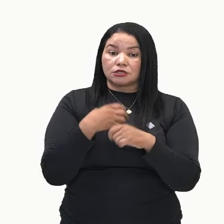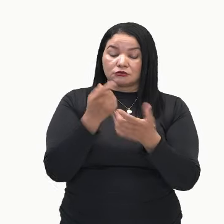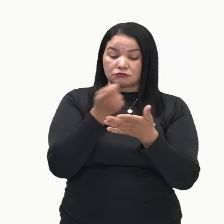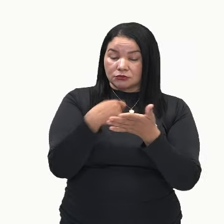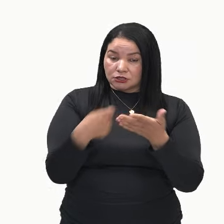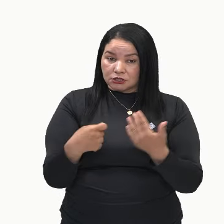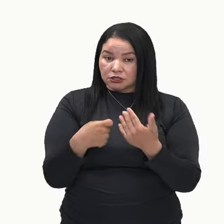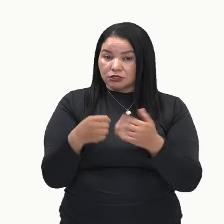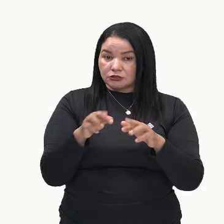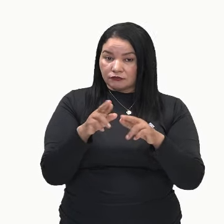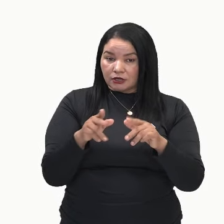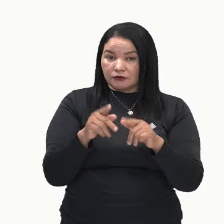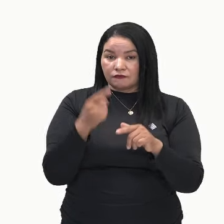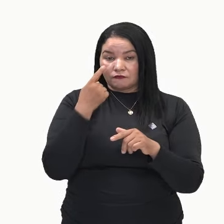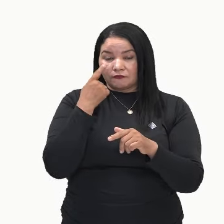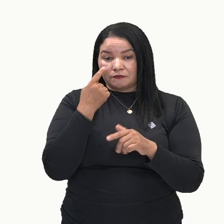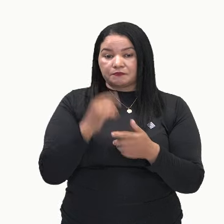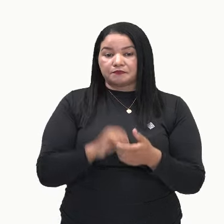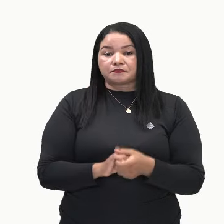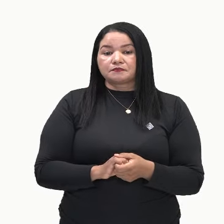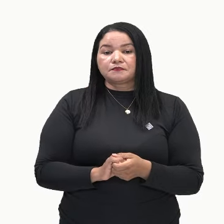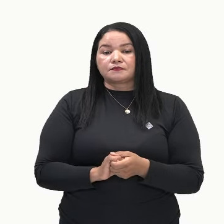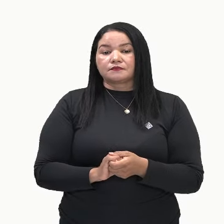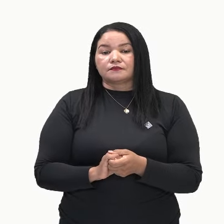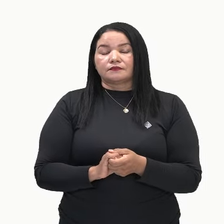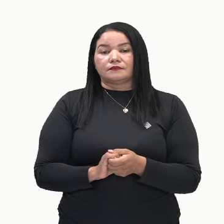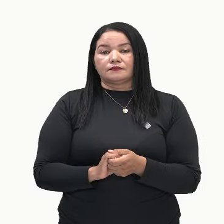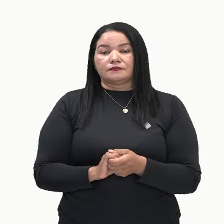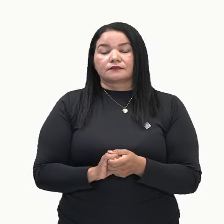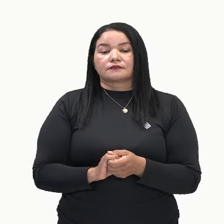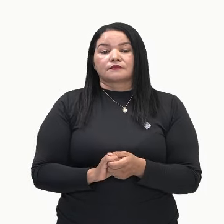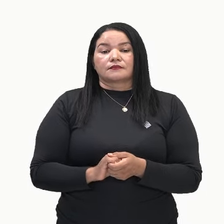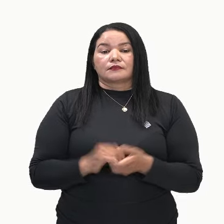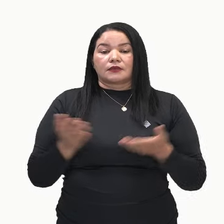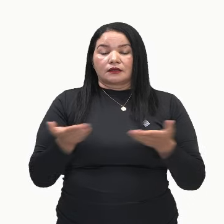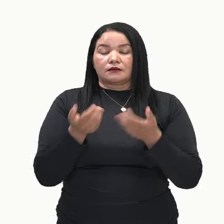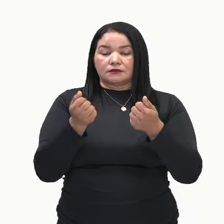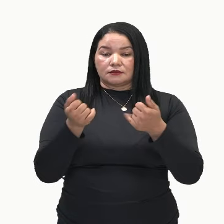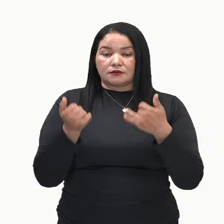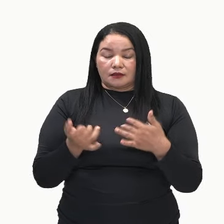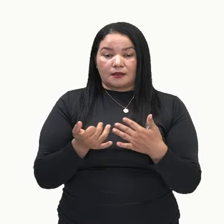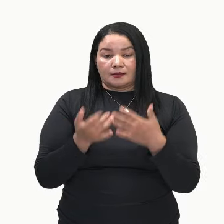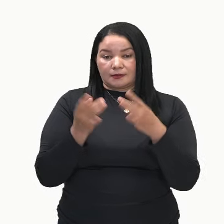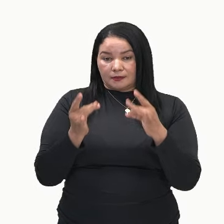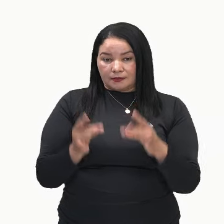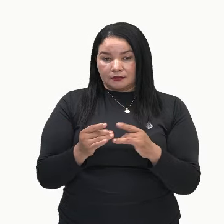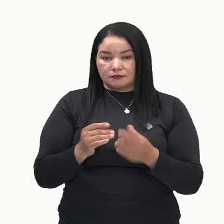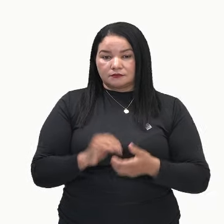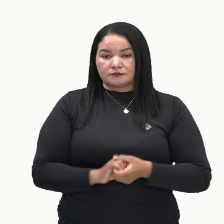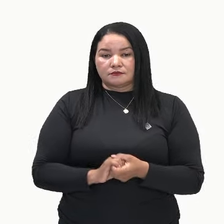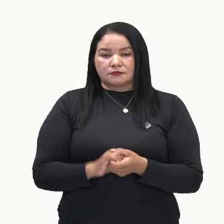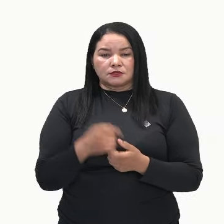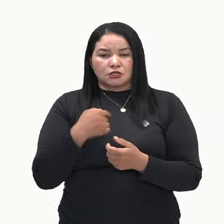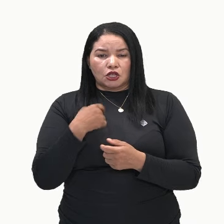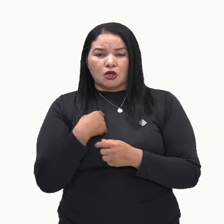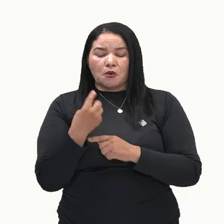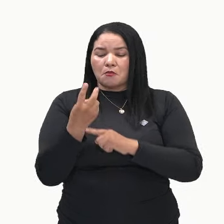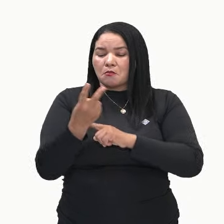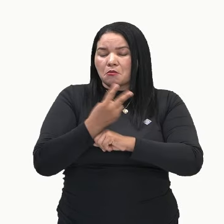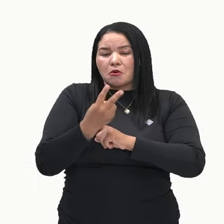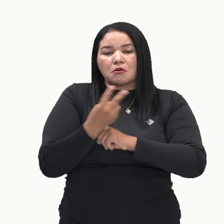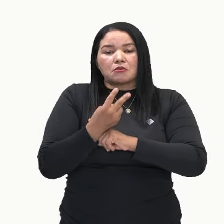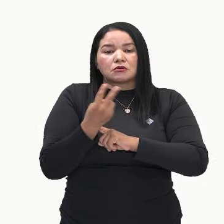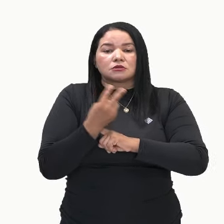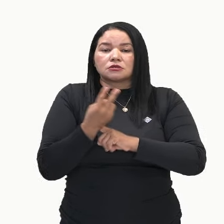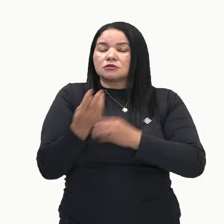porque senão precisa do ponto de interrogação. A gente vai entender isso melhor aqui, ó. Como posso me proteger? É